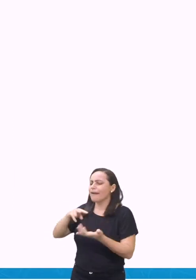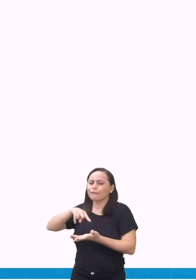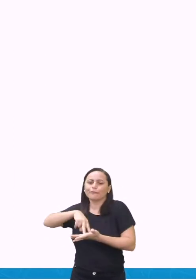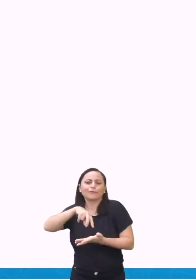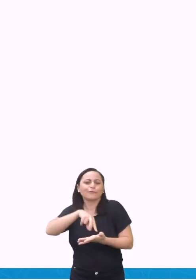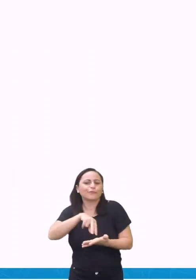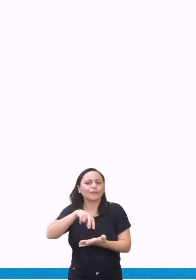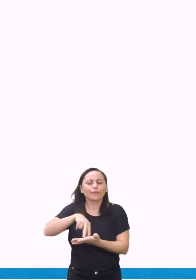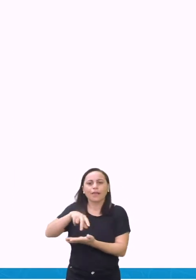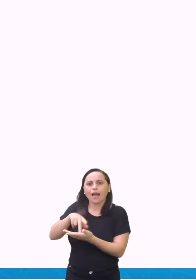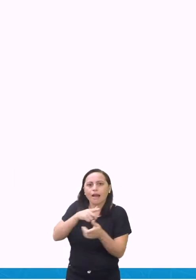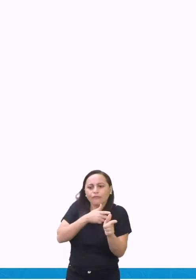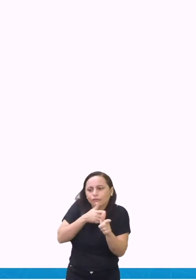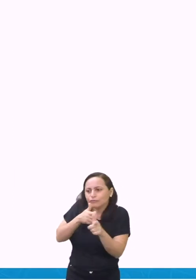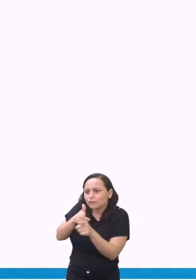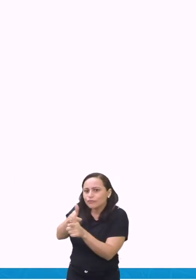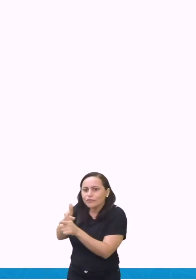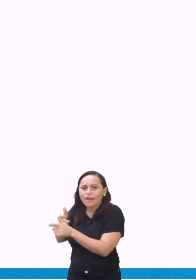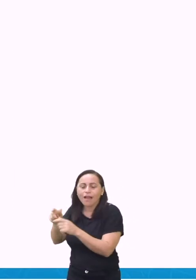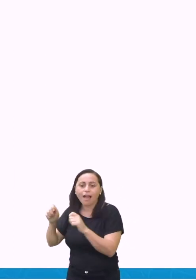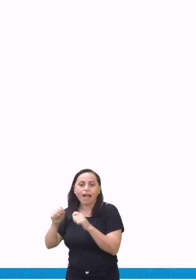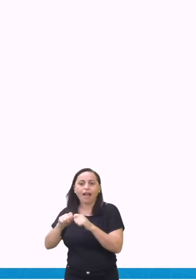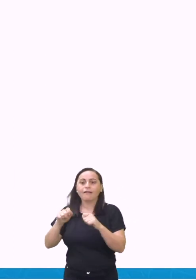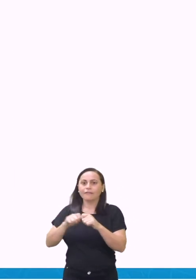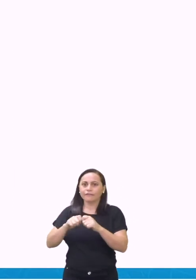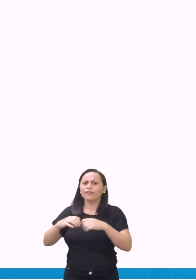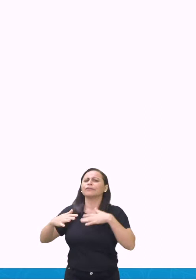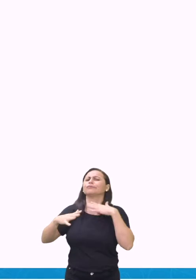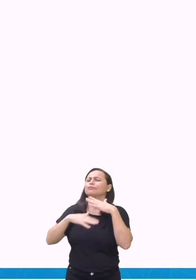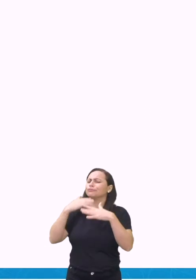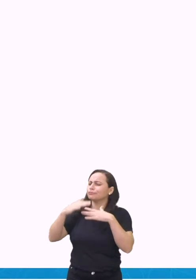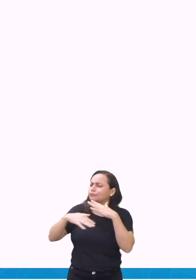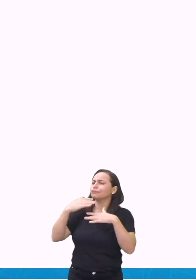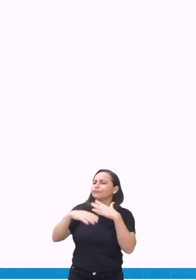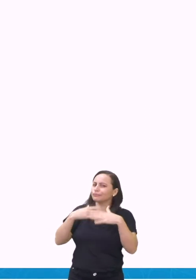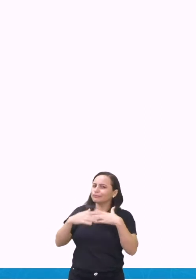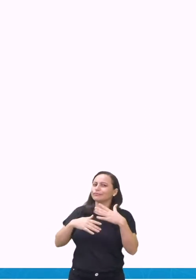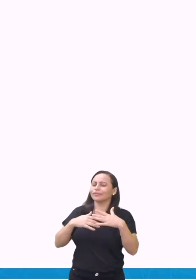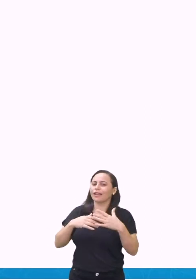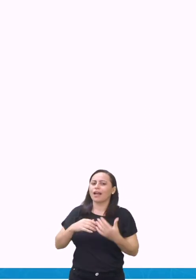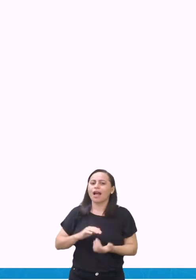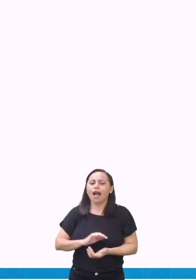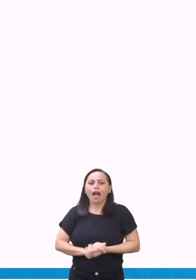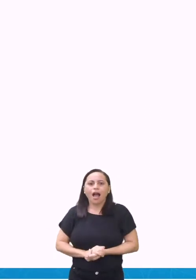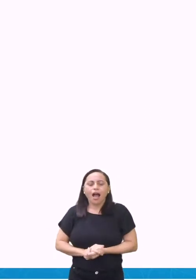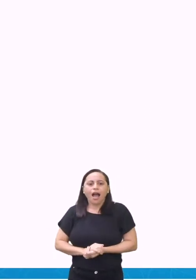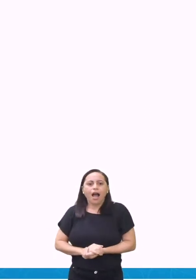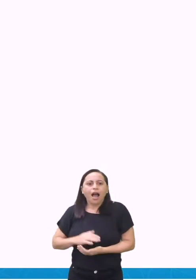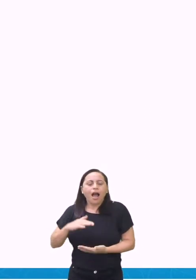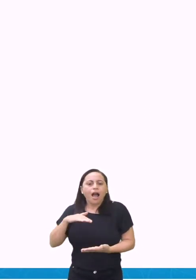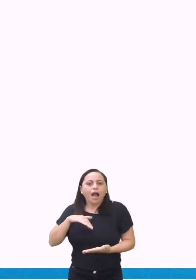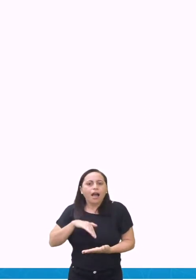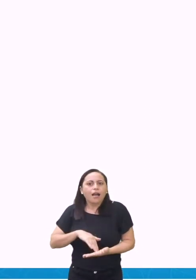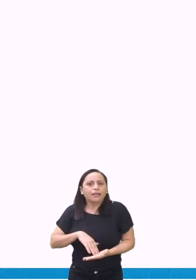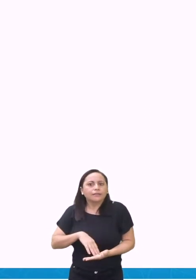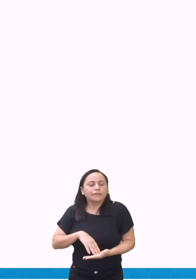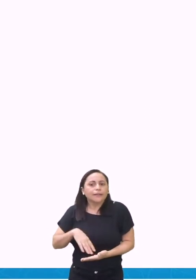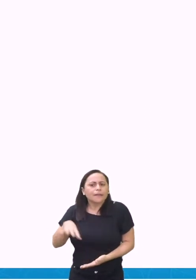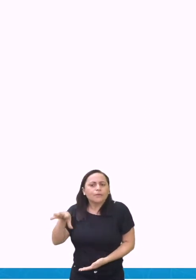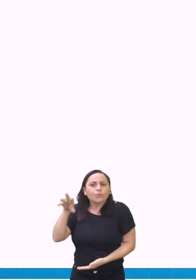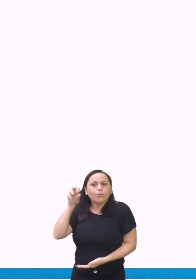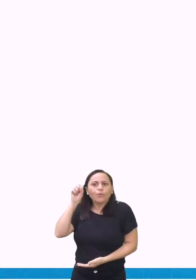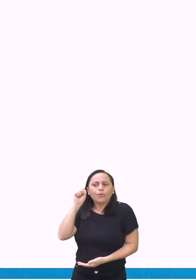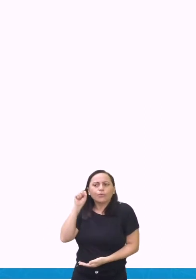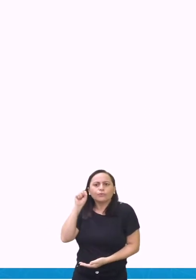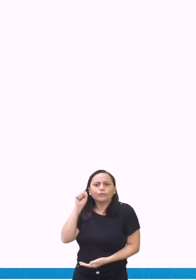pulavam, caçavam e faziam muita bagunça. Até que ouviram falar de